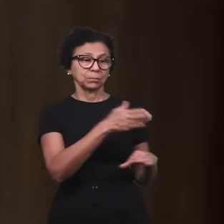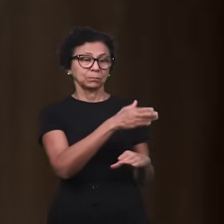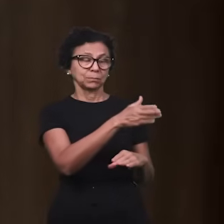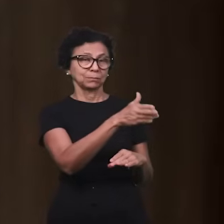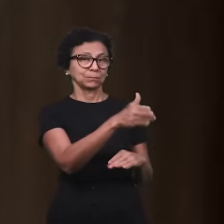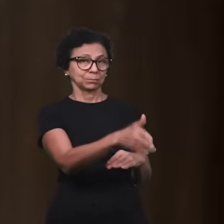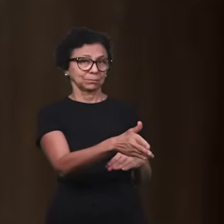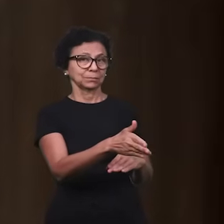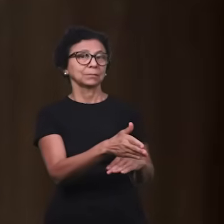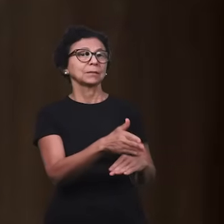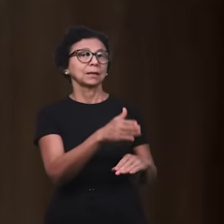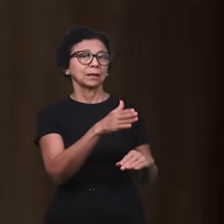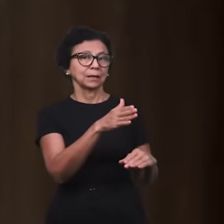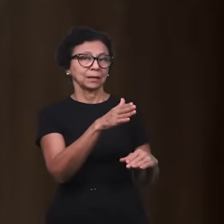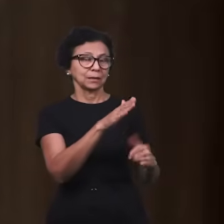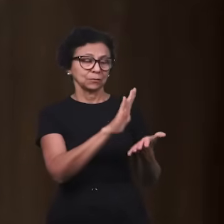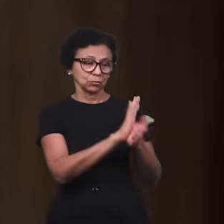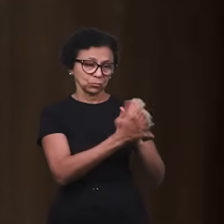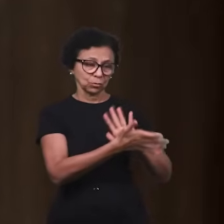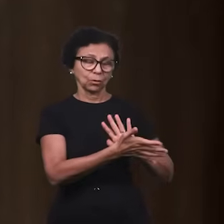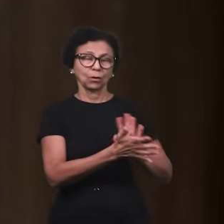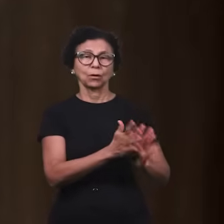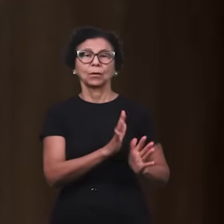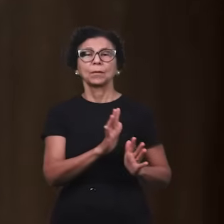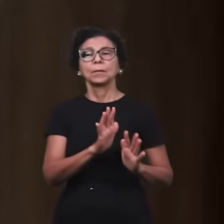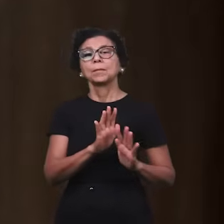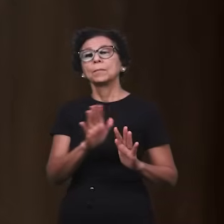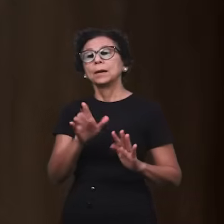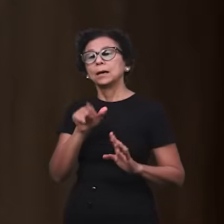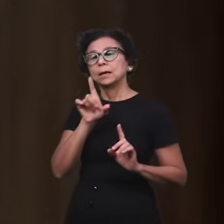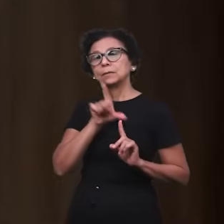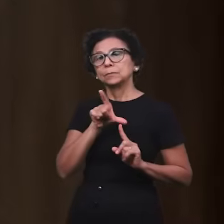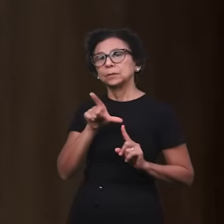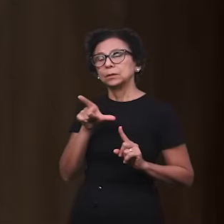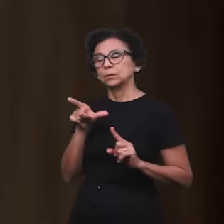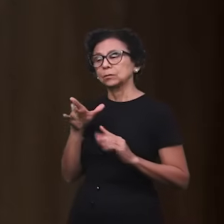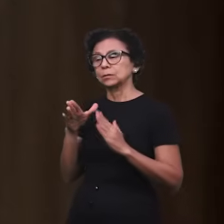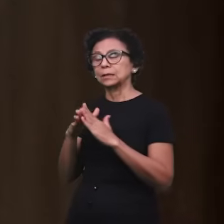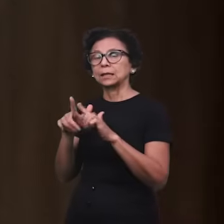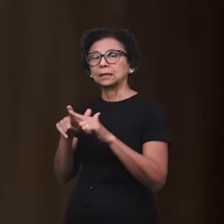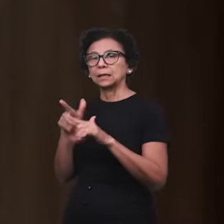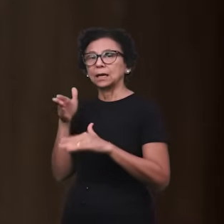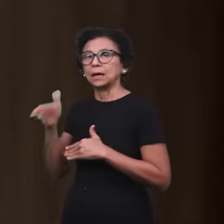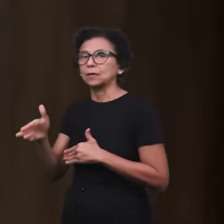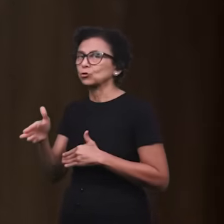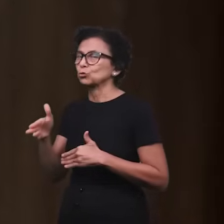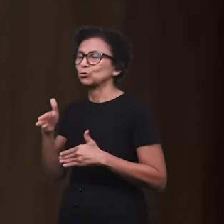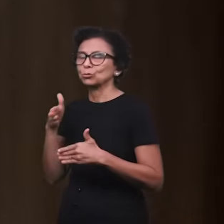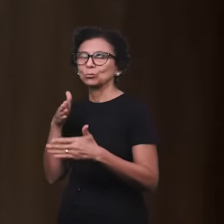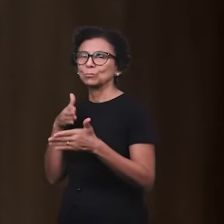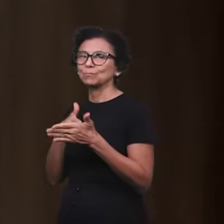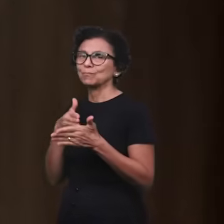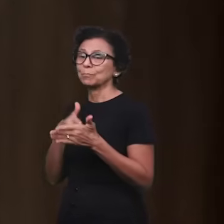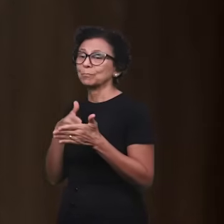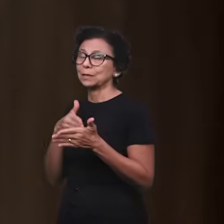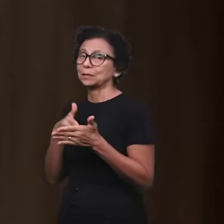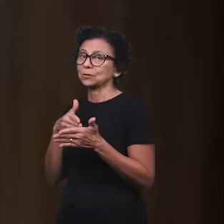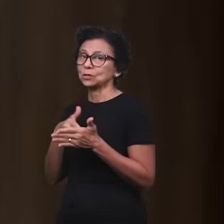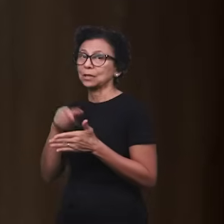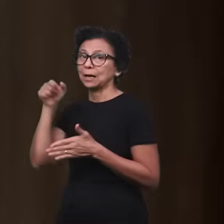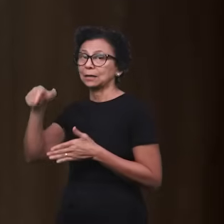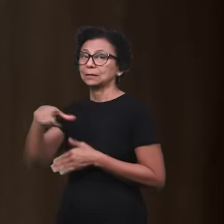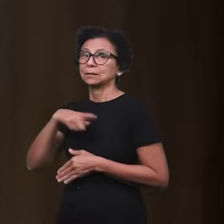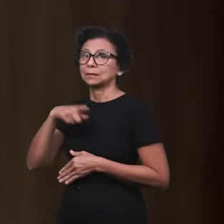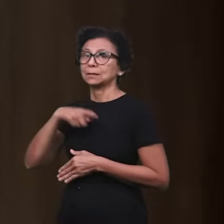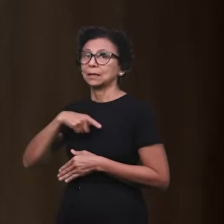os lugares, mas na igreja, a igreja fiel não entra. Por quê? Porque é uma muralha, Glória a Jesus. que é a palavra, que é a